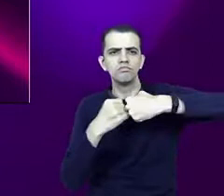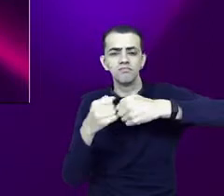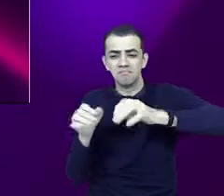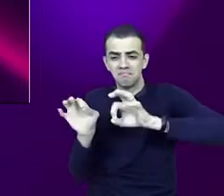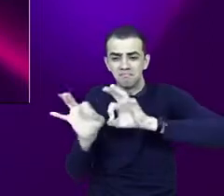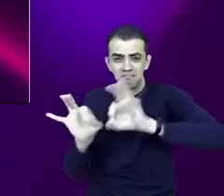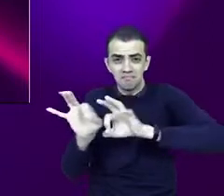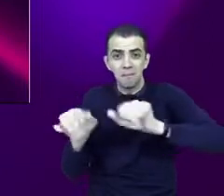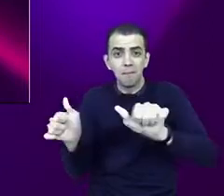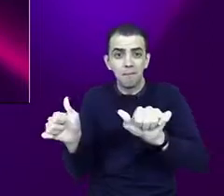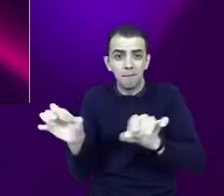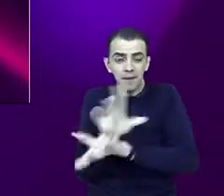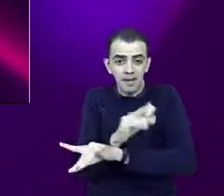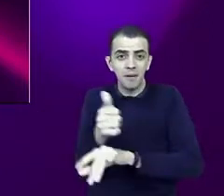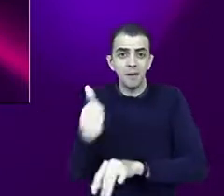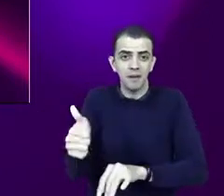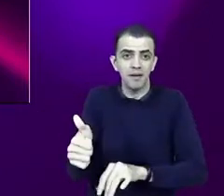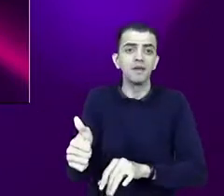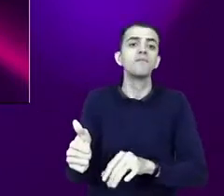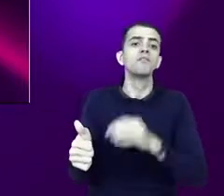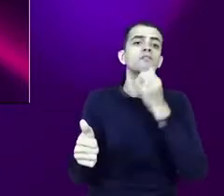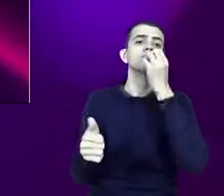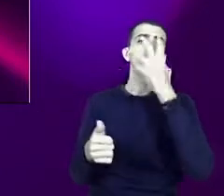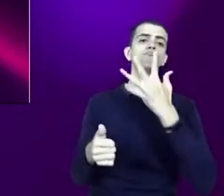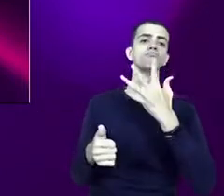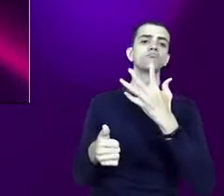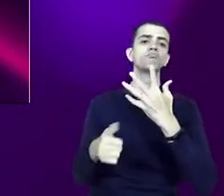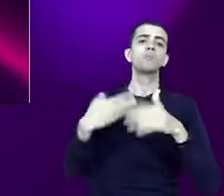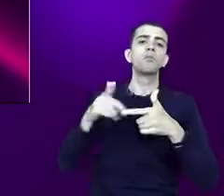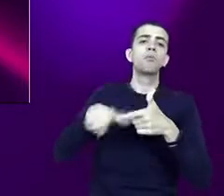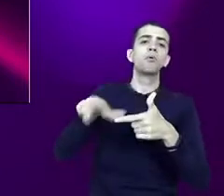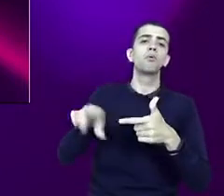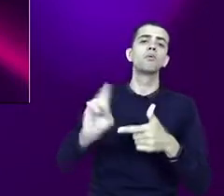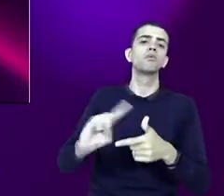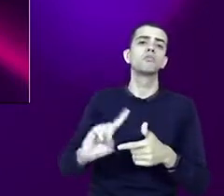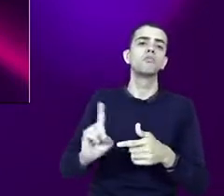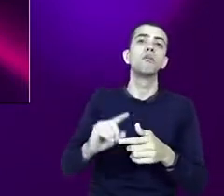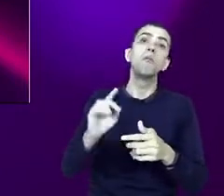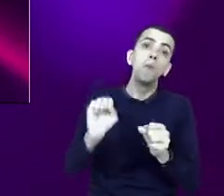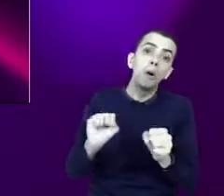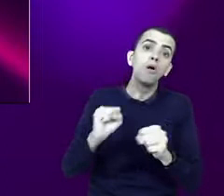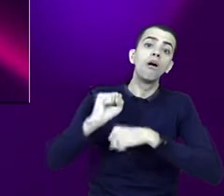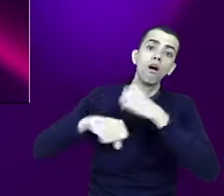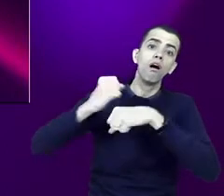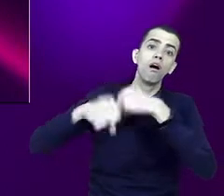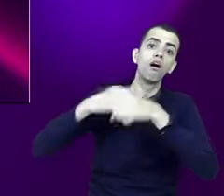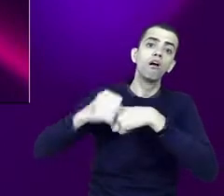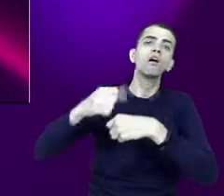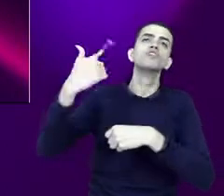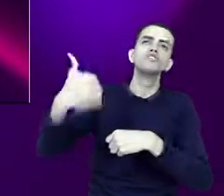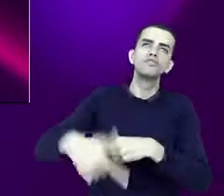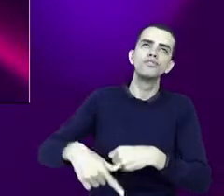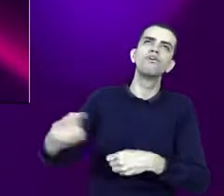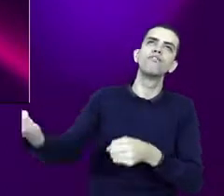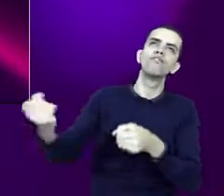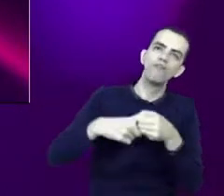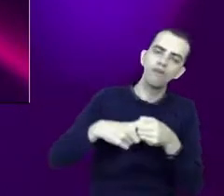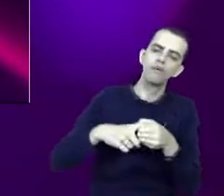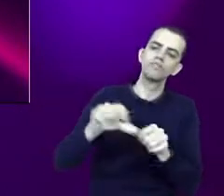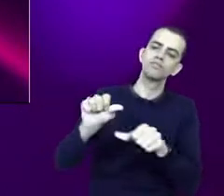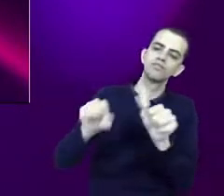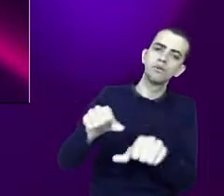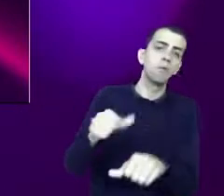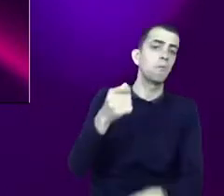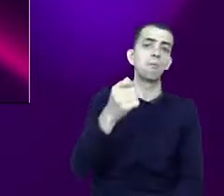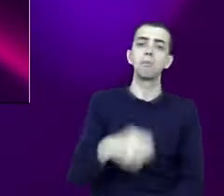o tempo de vida útil desses componentes. Quem sabe não tenha mais que trocar, seria ótimo. Mas para isso depende, aqueles